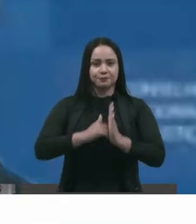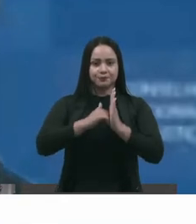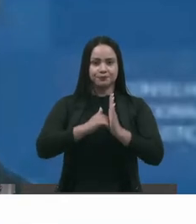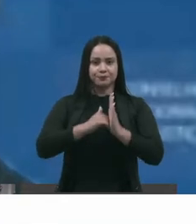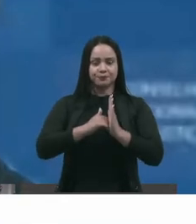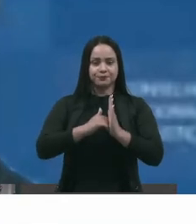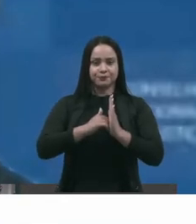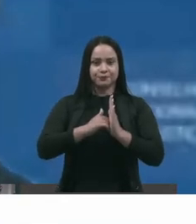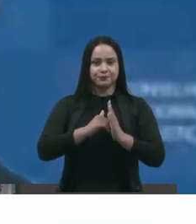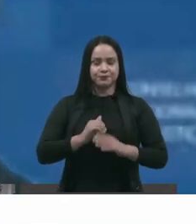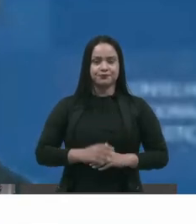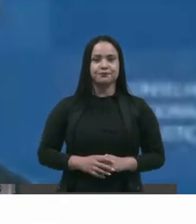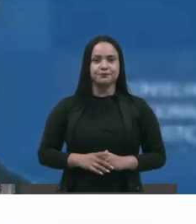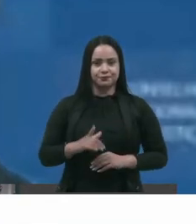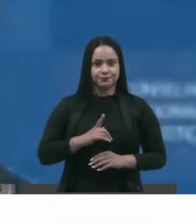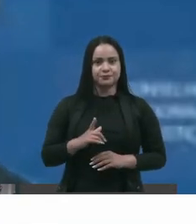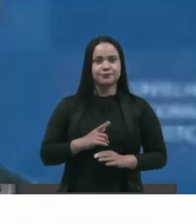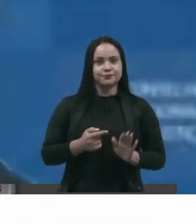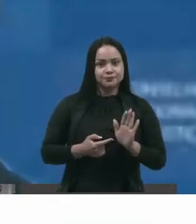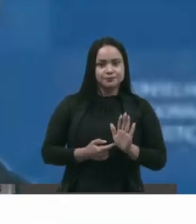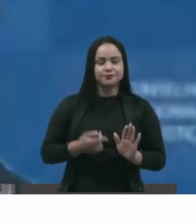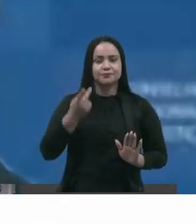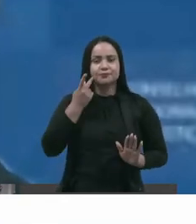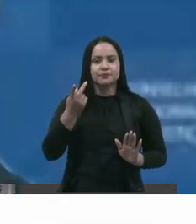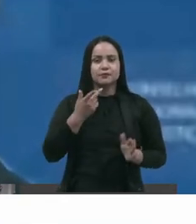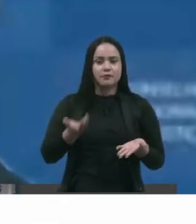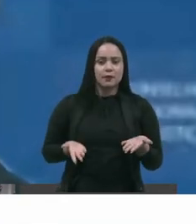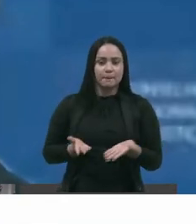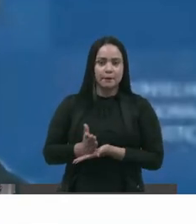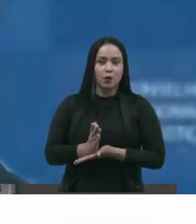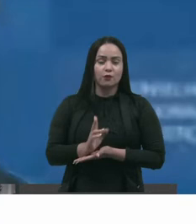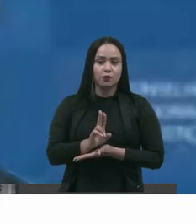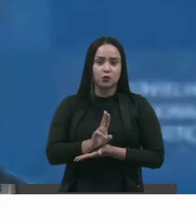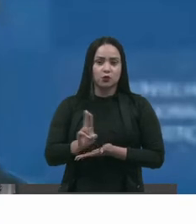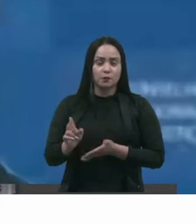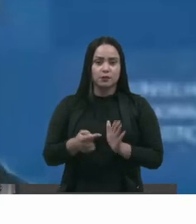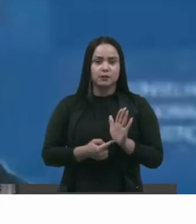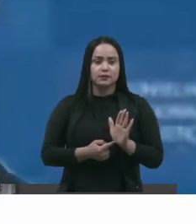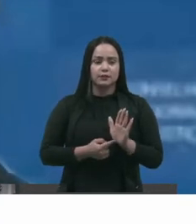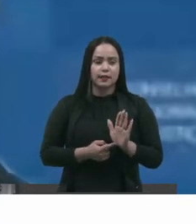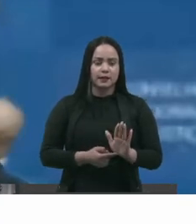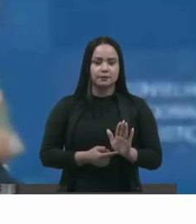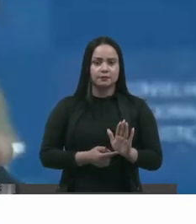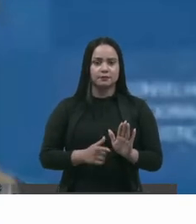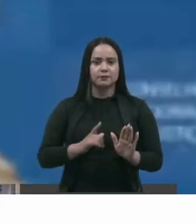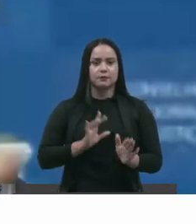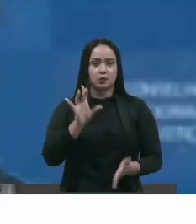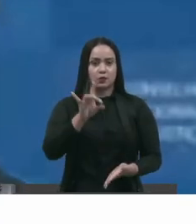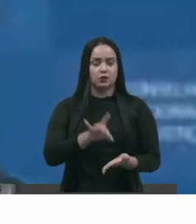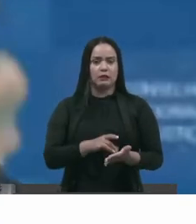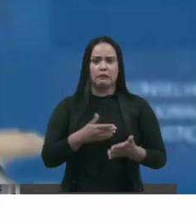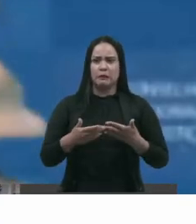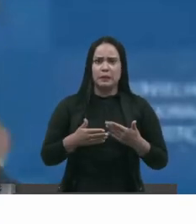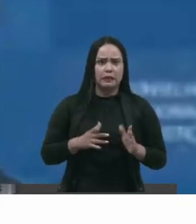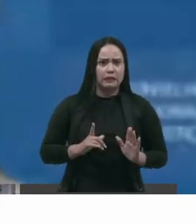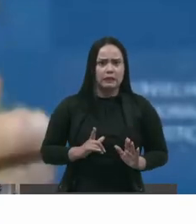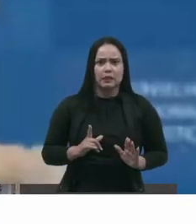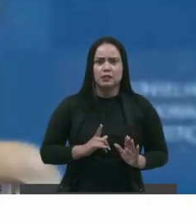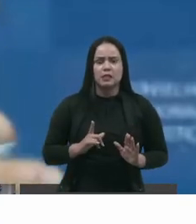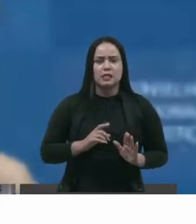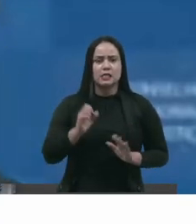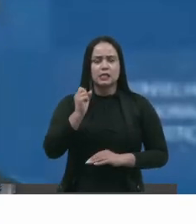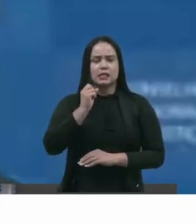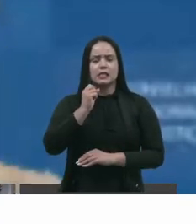ser considerados para que se aprove o nome do indicado é da maioria absoluta, independentemente de quantos